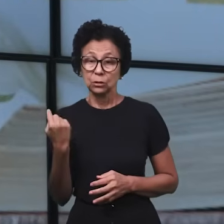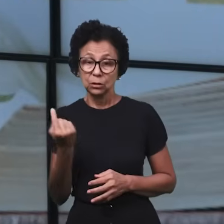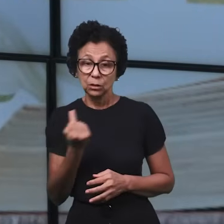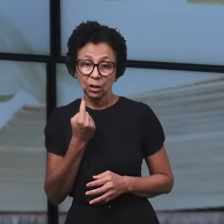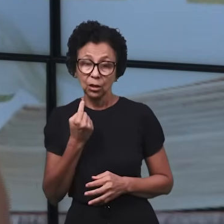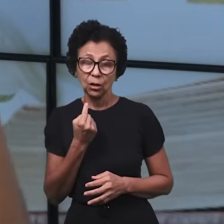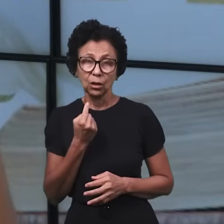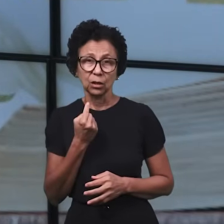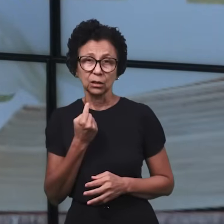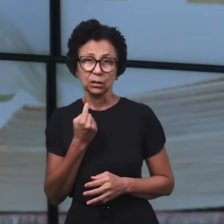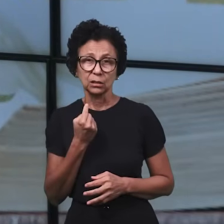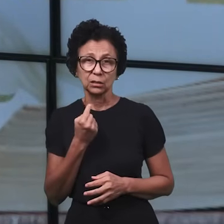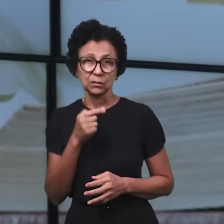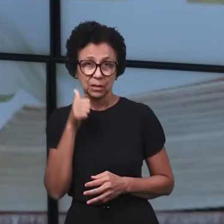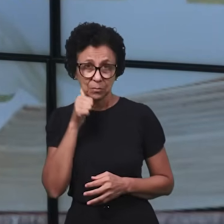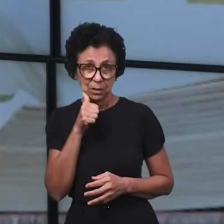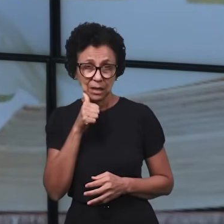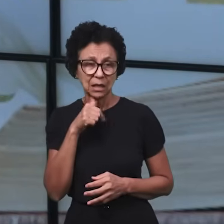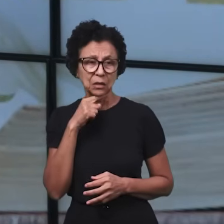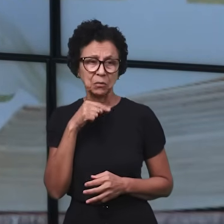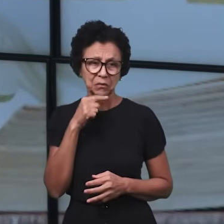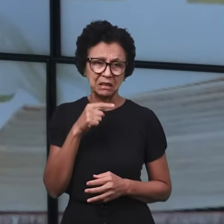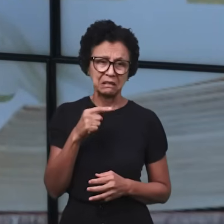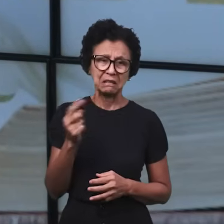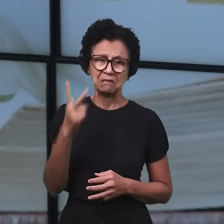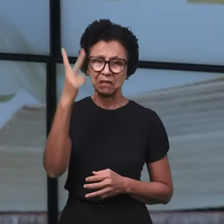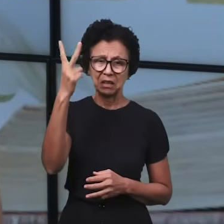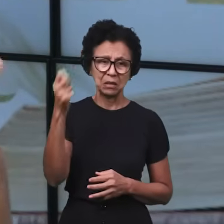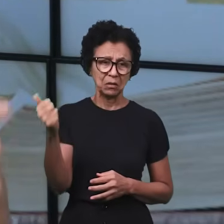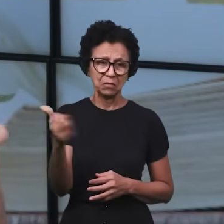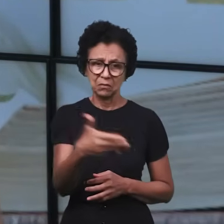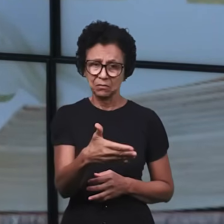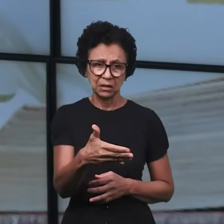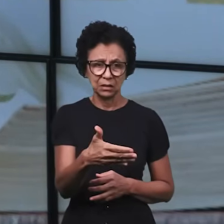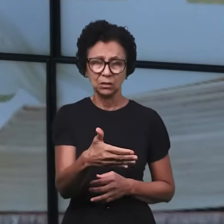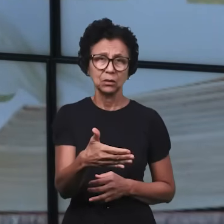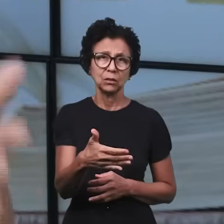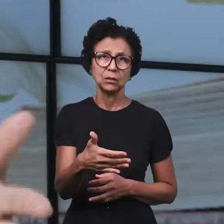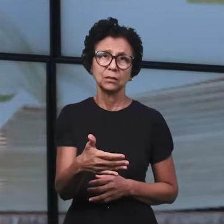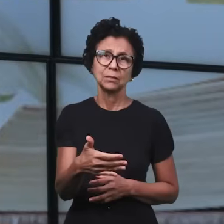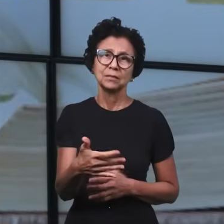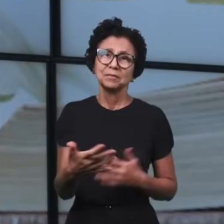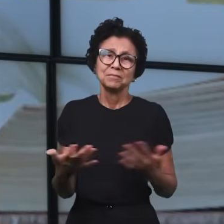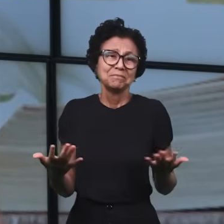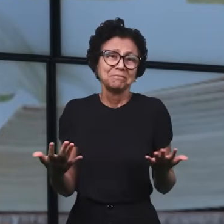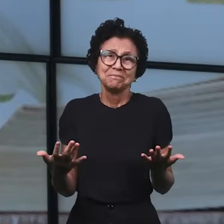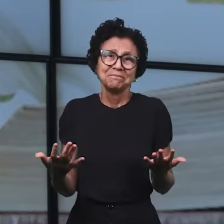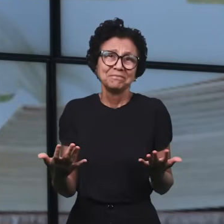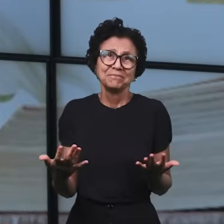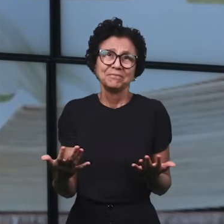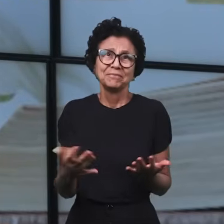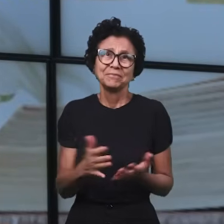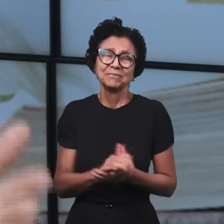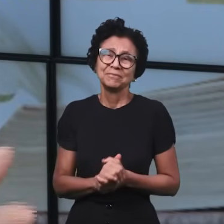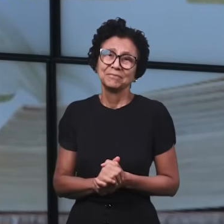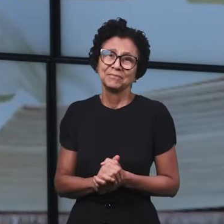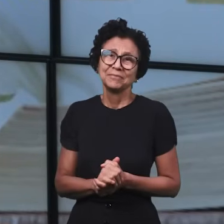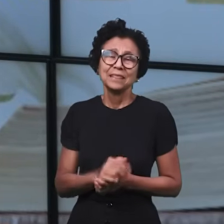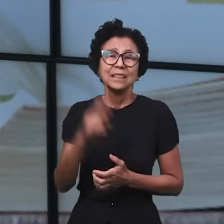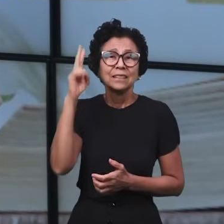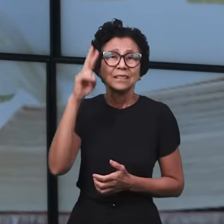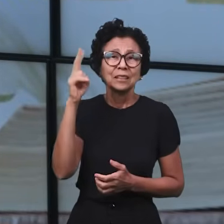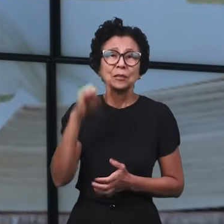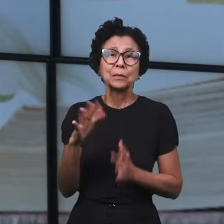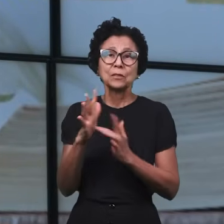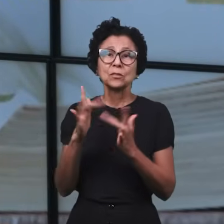se alguma mulher aí está em dúvida se tem valor ou não tem valor, Jesus morreu por você. O Filho de